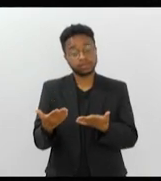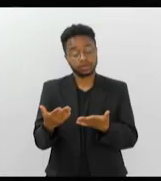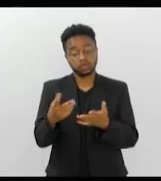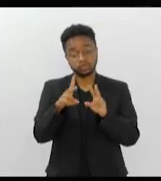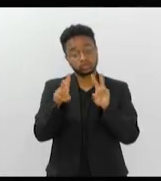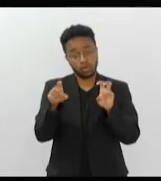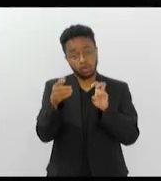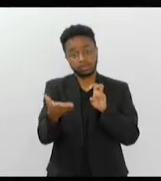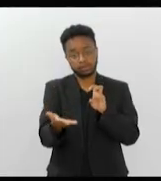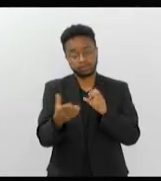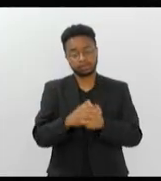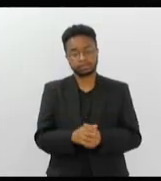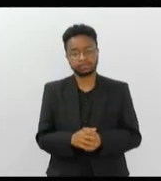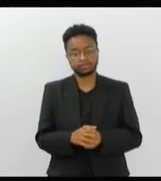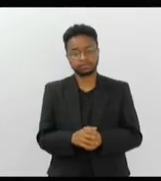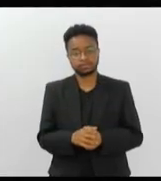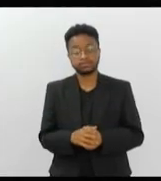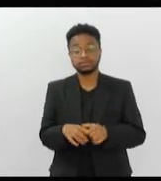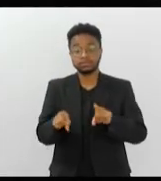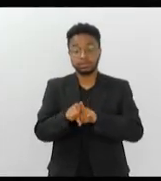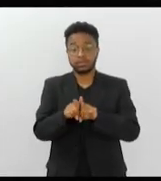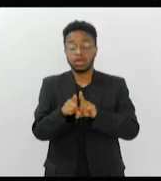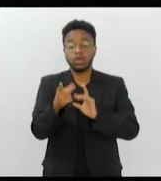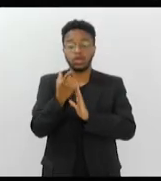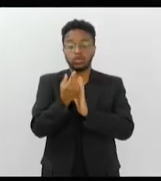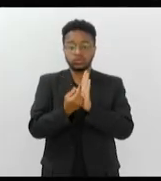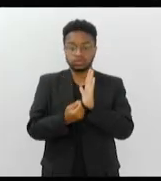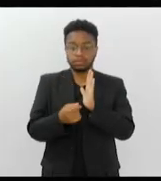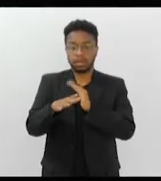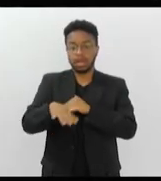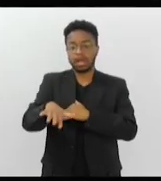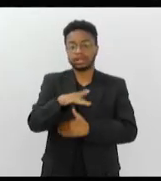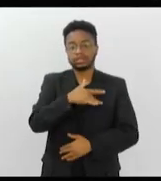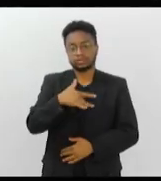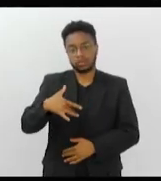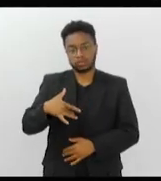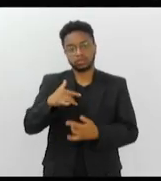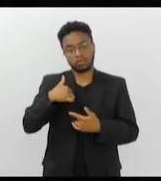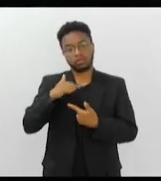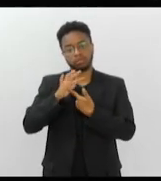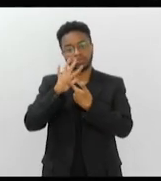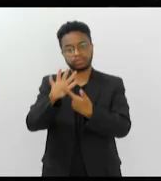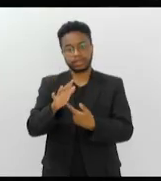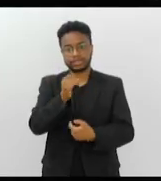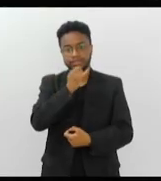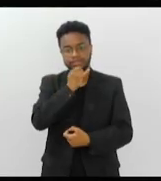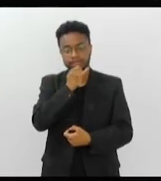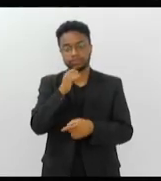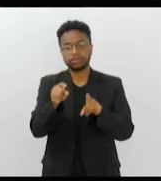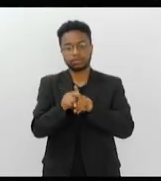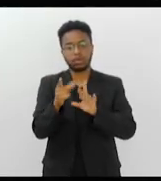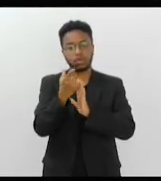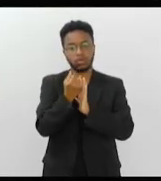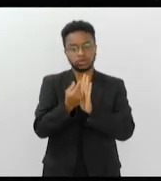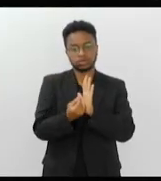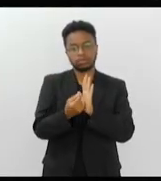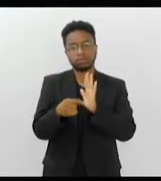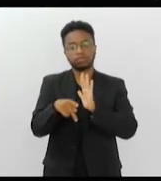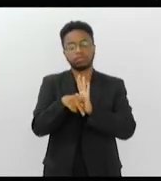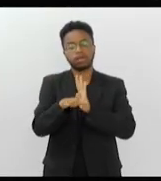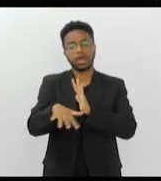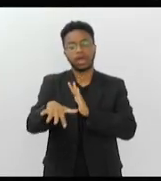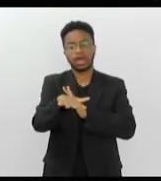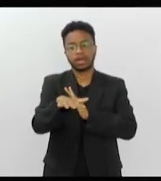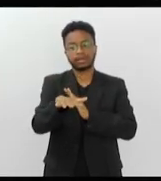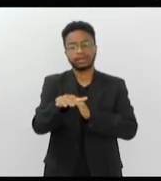sobre isso. E peguei o orçamento da saúde, um exemplo, e o orçamento do Departamento de Estradas